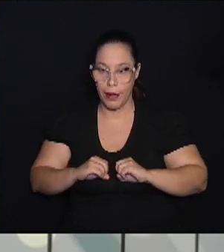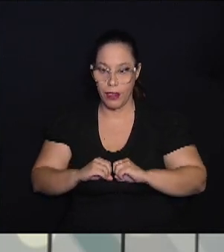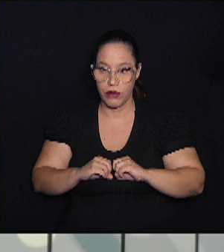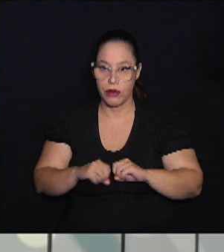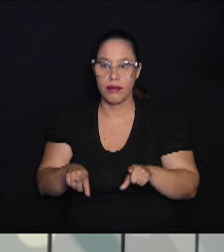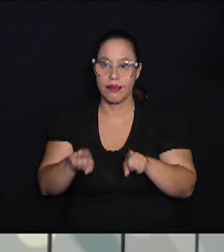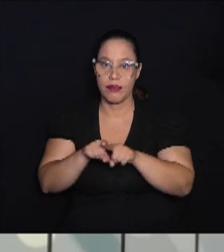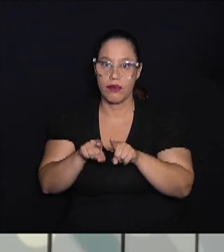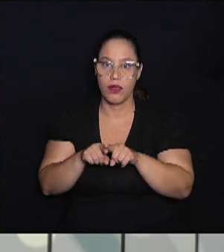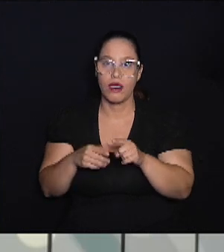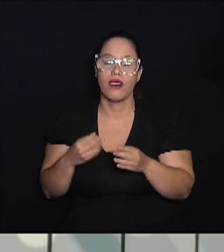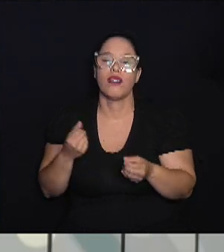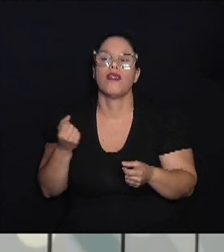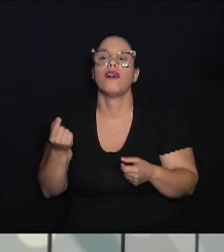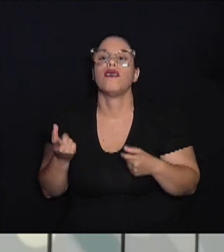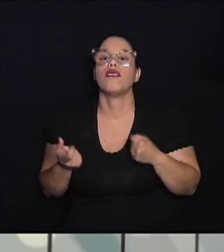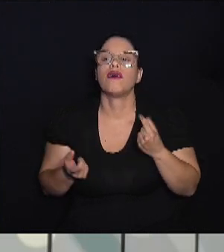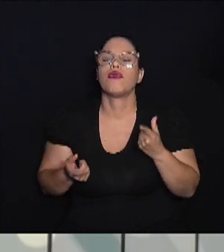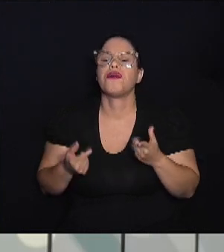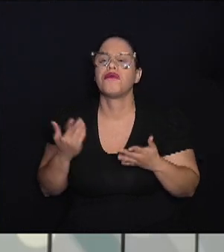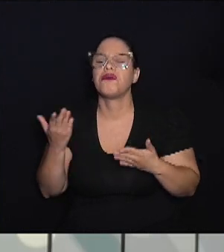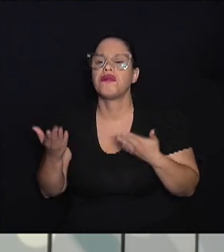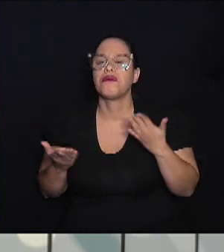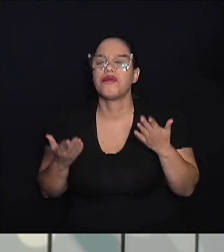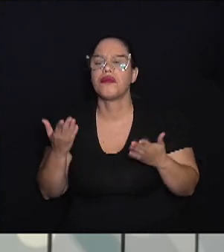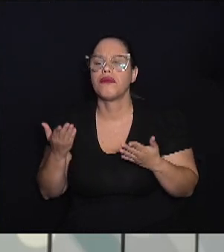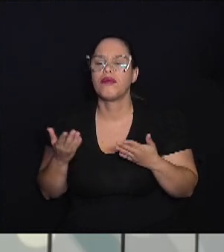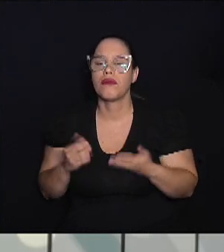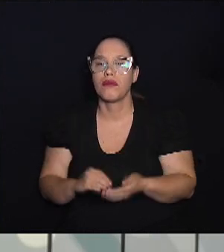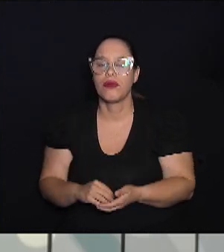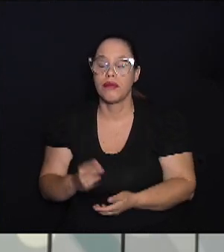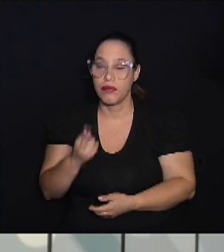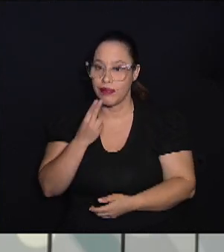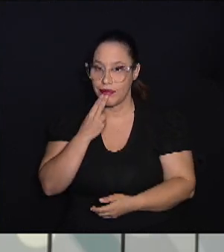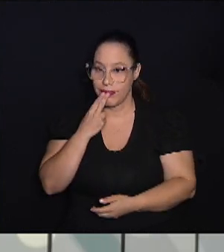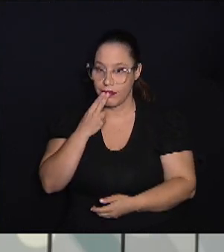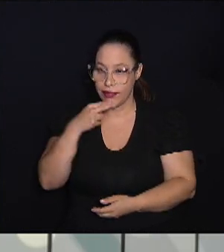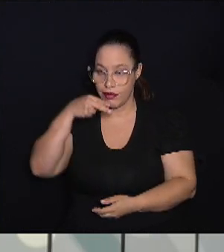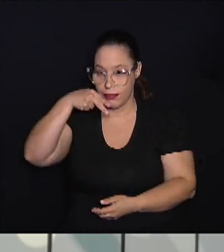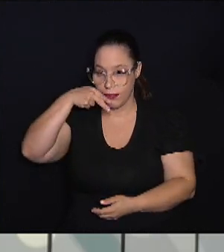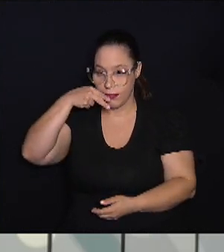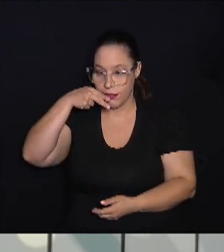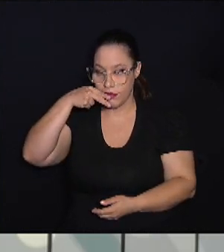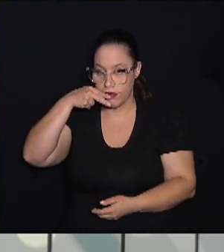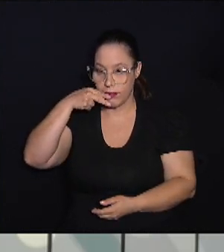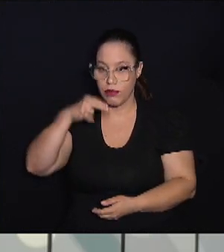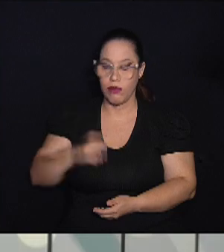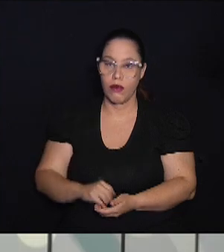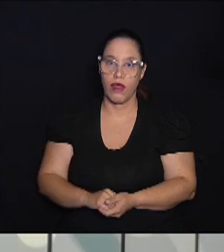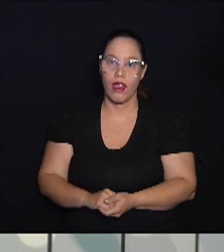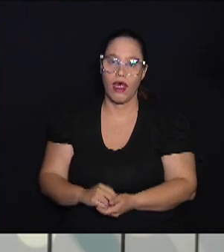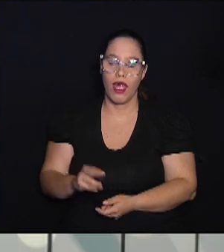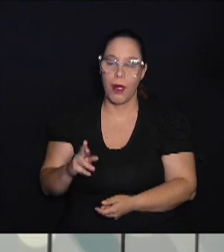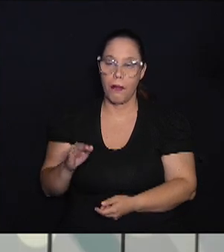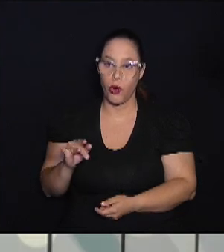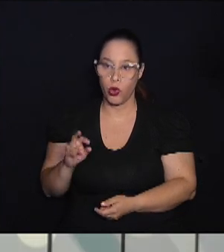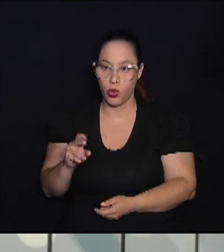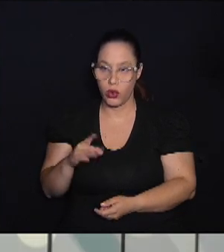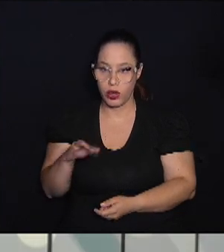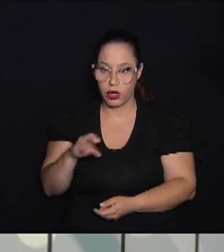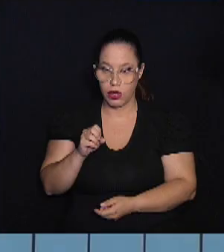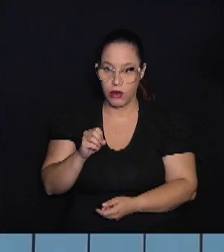descobrir quais são esses alimentos com a nutricionista especialista em reprodução humana,